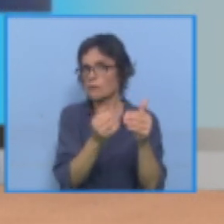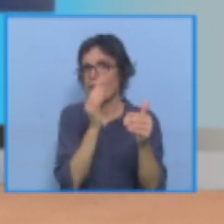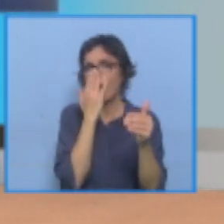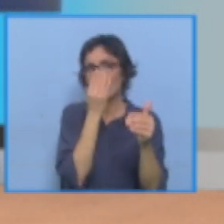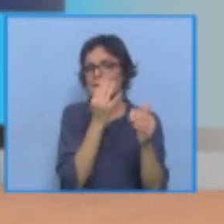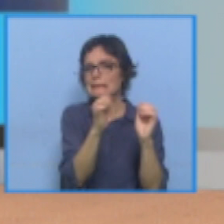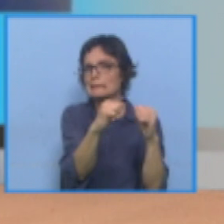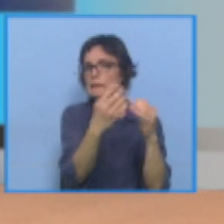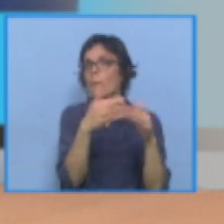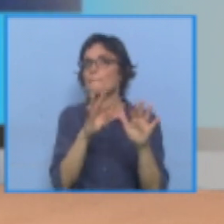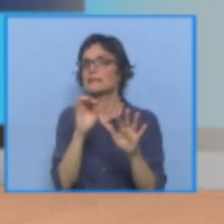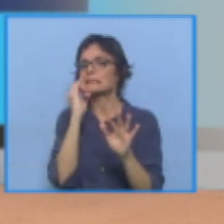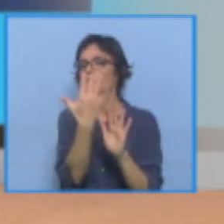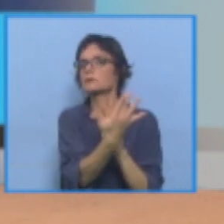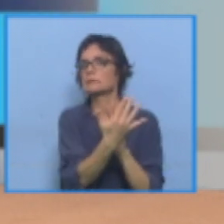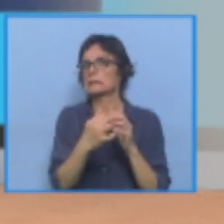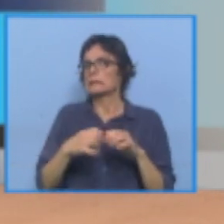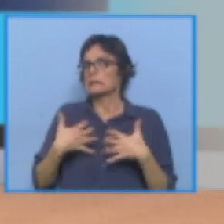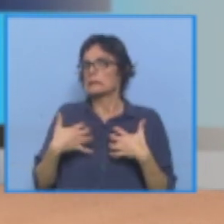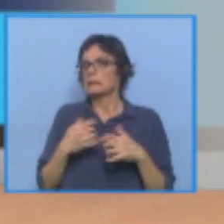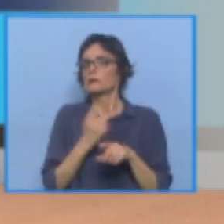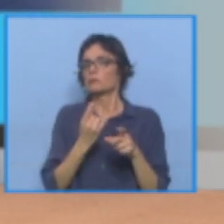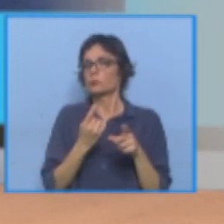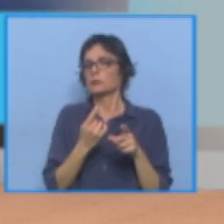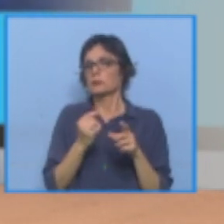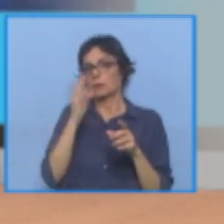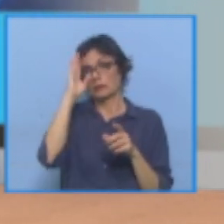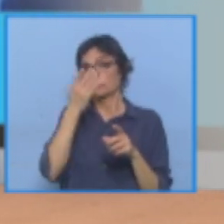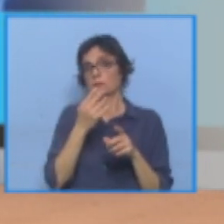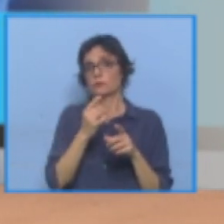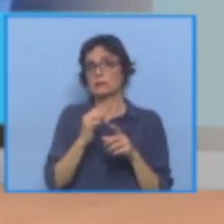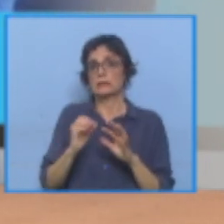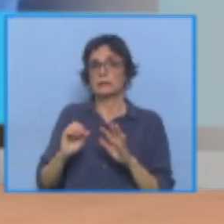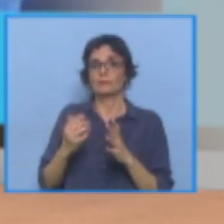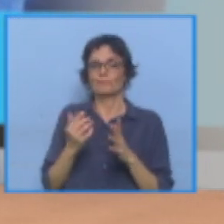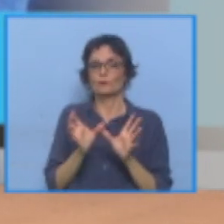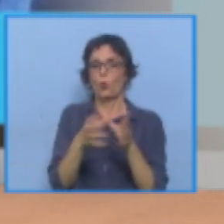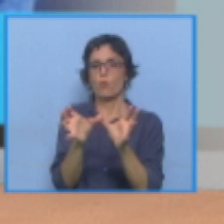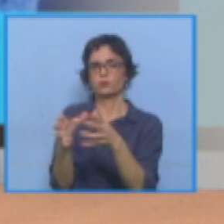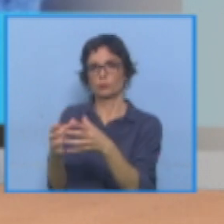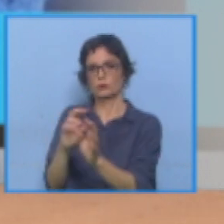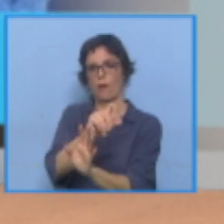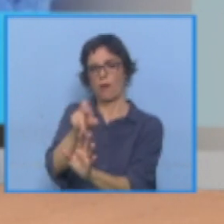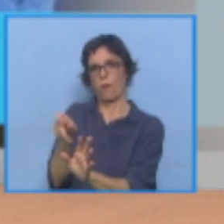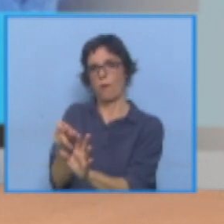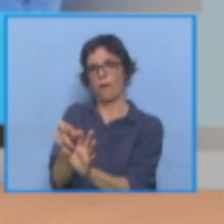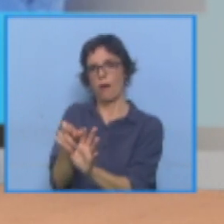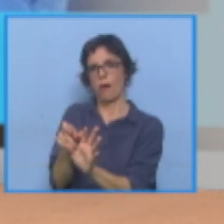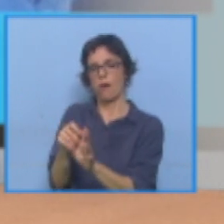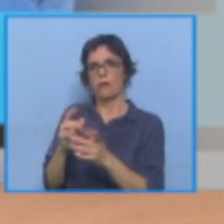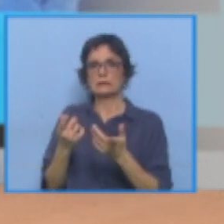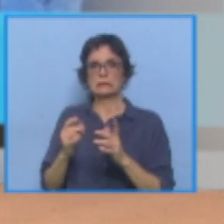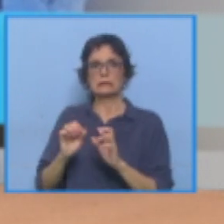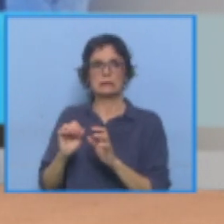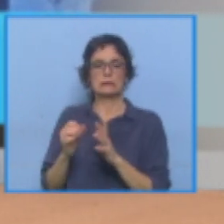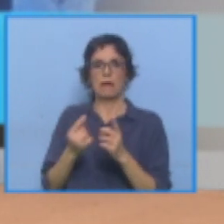tenso no Vaticano por um motivo muito simples, é porque há várias velocidades a que as comunidades locais vão avançando nesta matéria. E aquelas